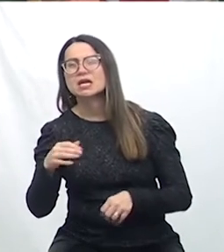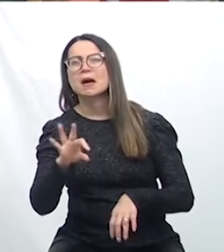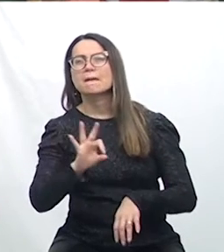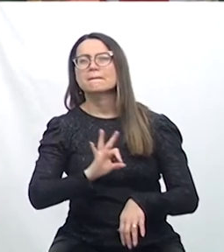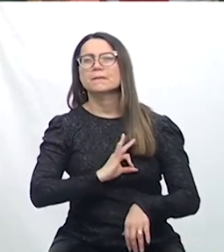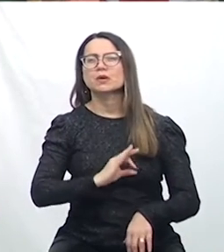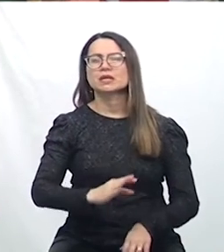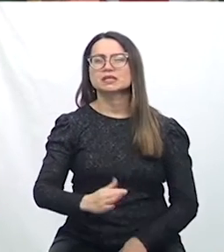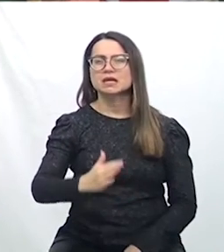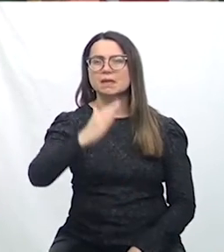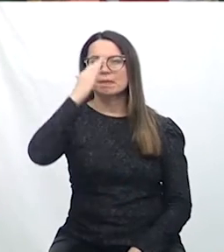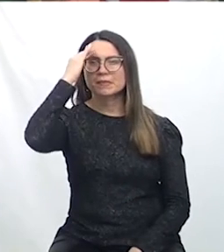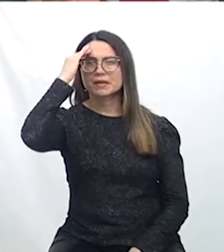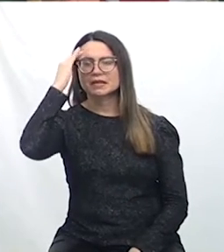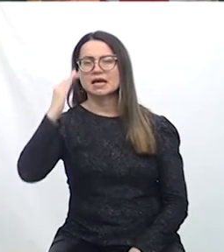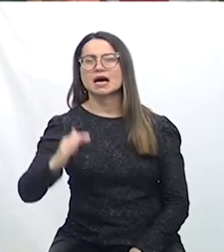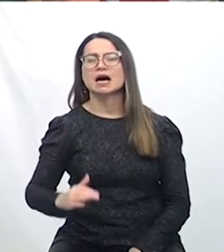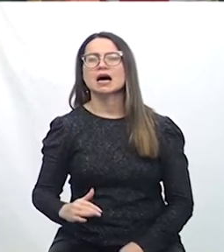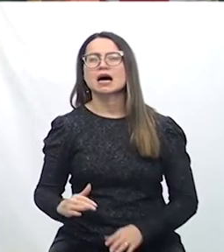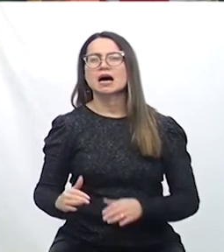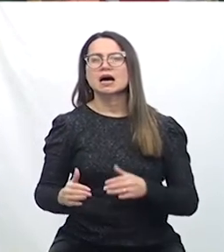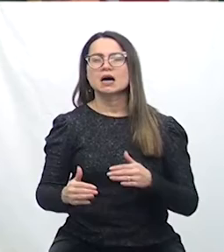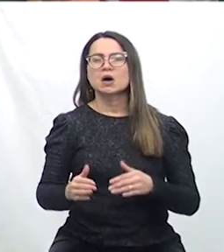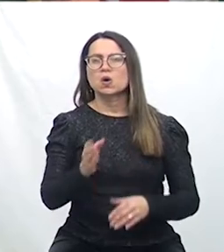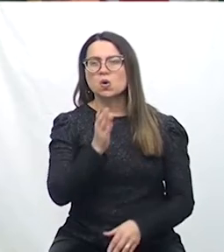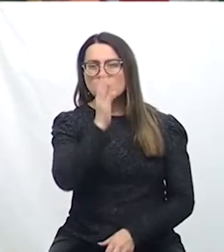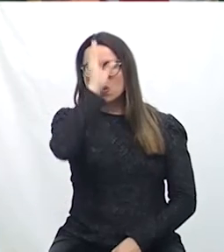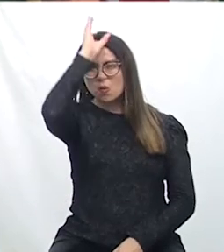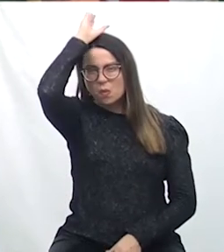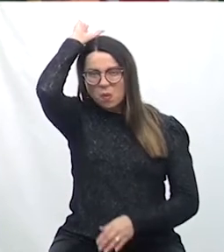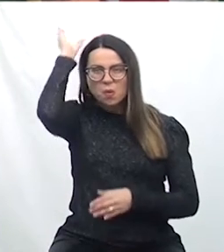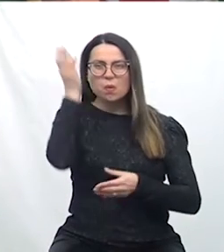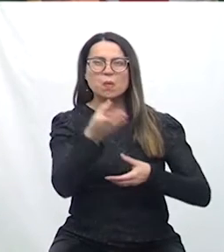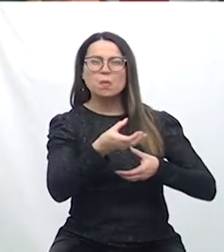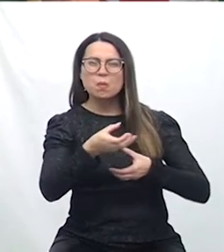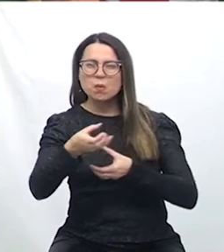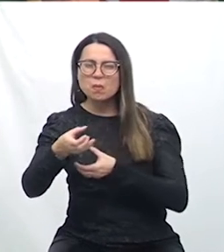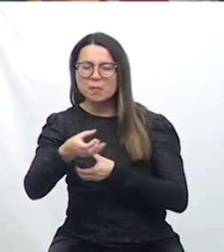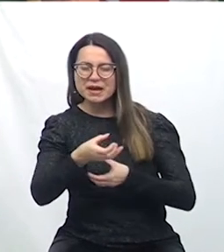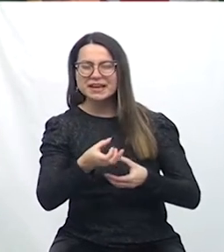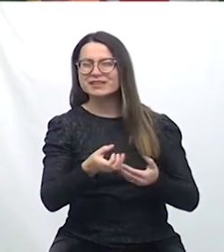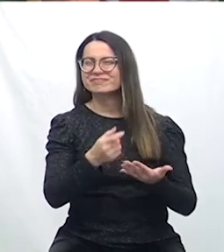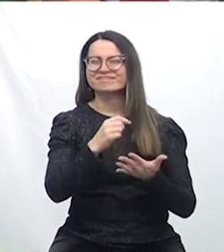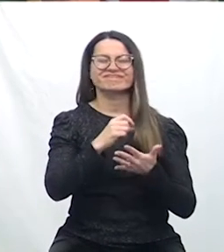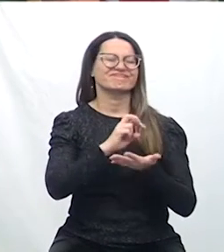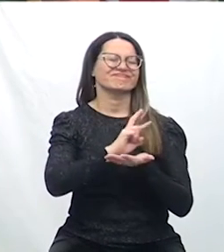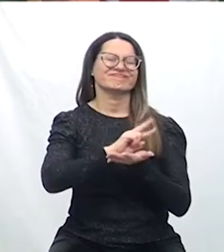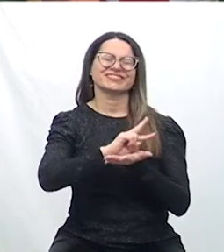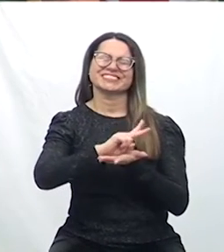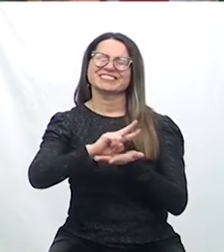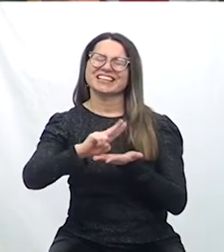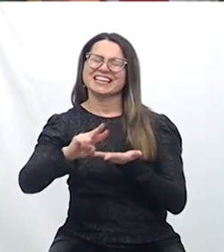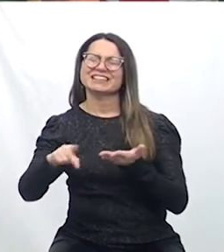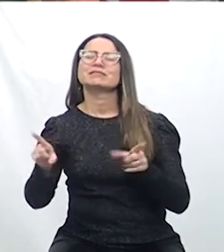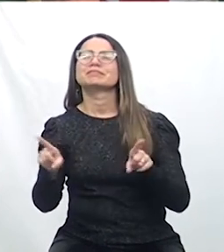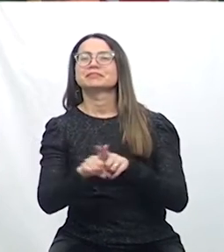Militar, Corpo de Bombeiro, Lions, a OAB, várias instituições, todos